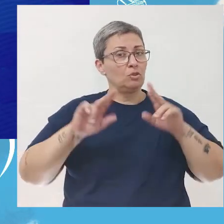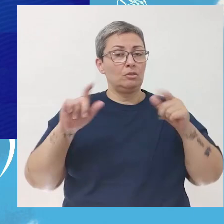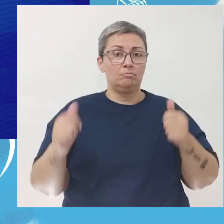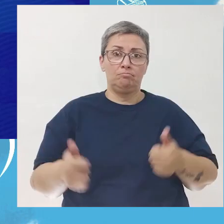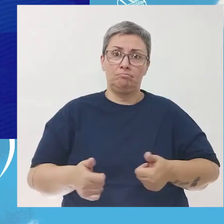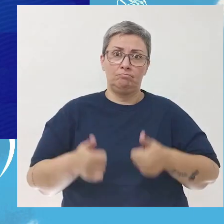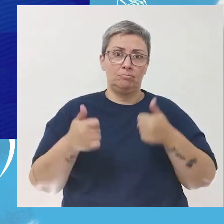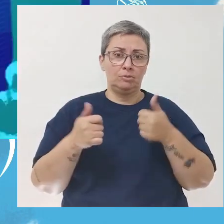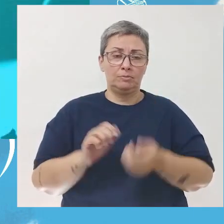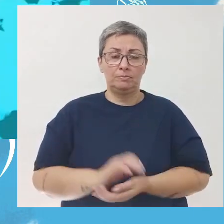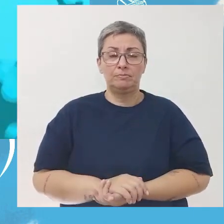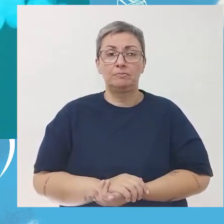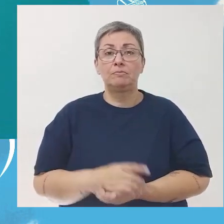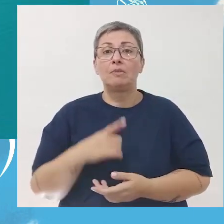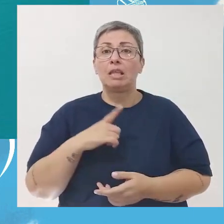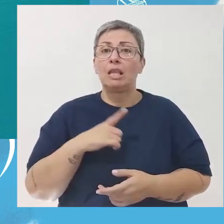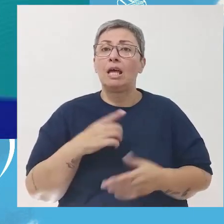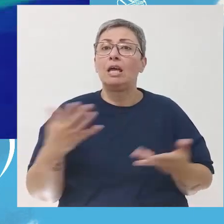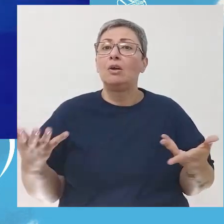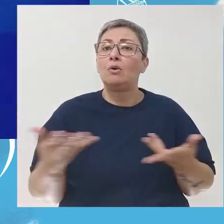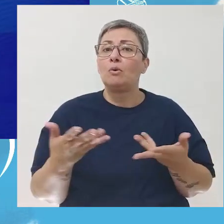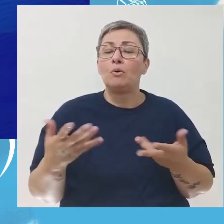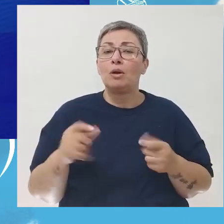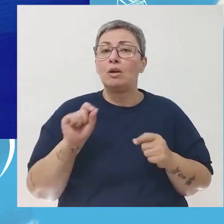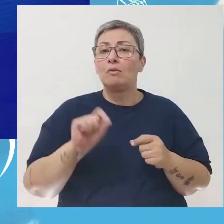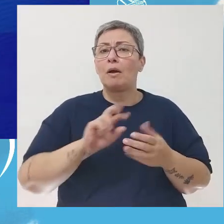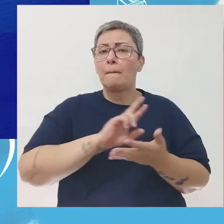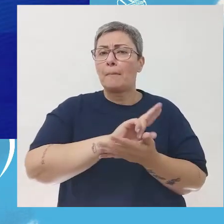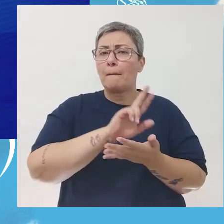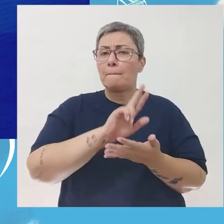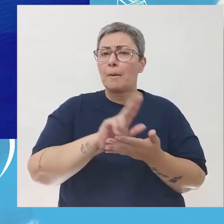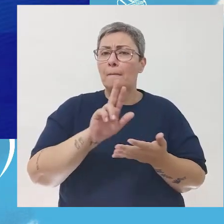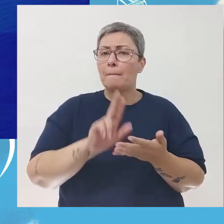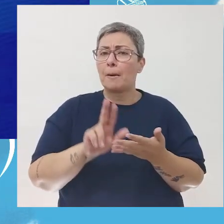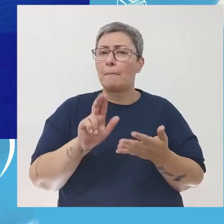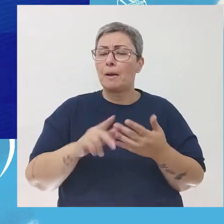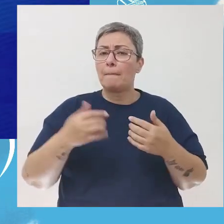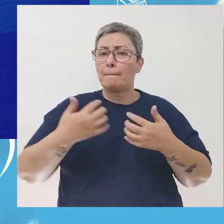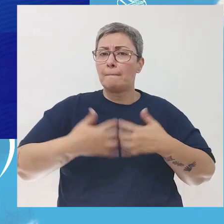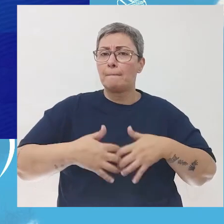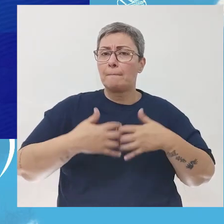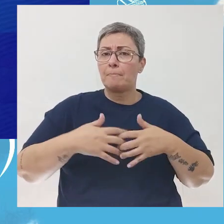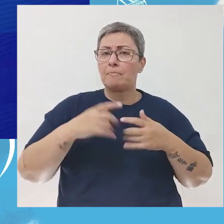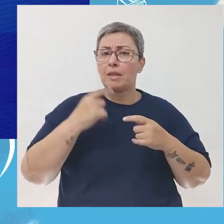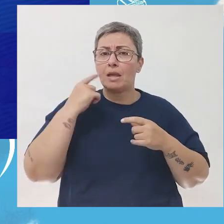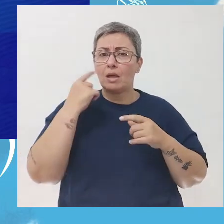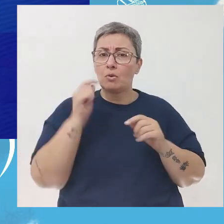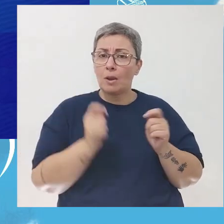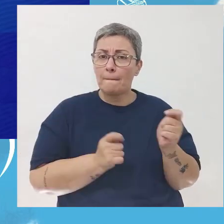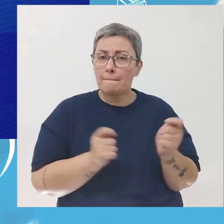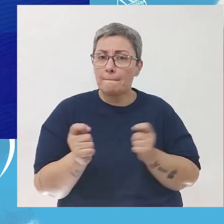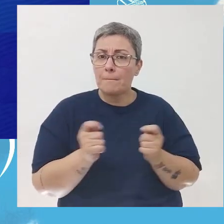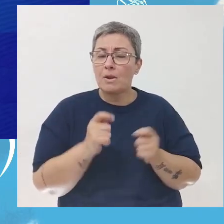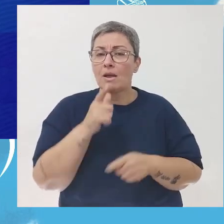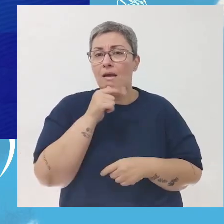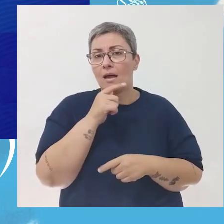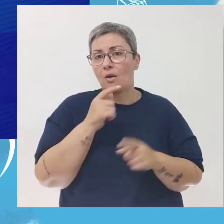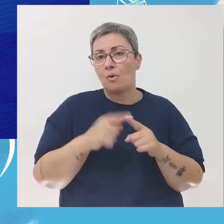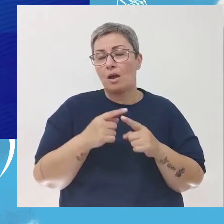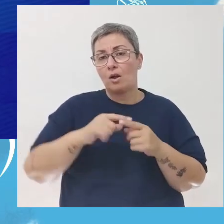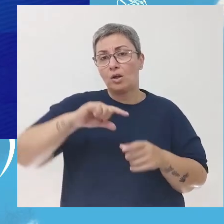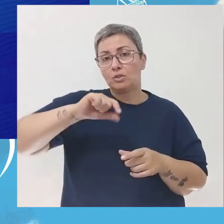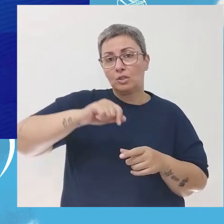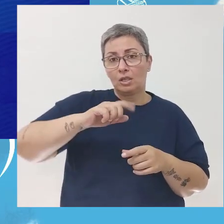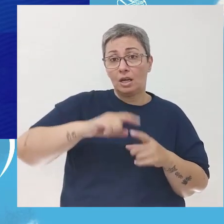enorme diferença. Existem hoje também vários equipamentos poupadores que ajudam a racionalizar o uso da água,